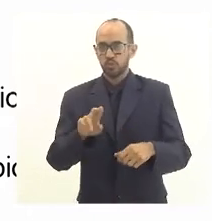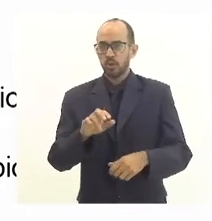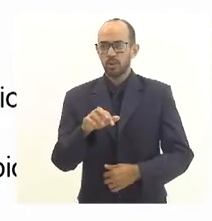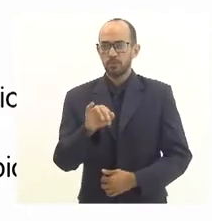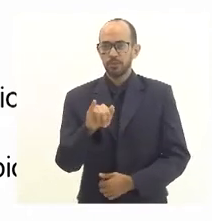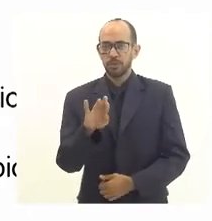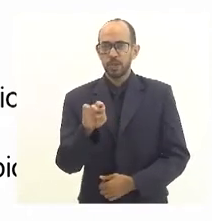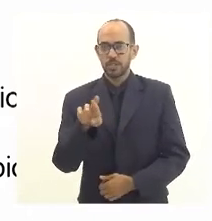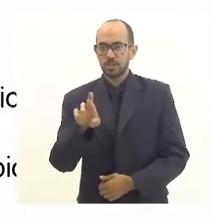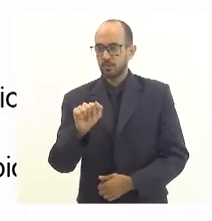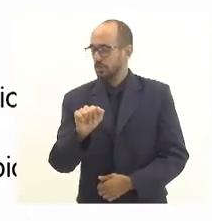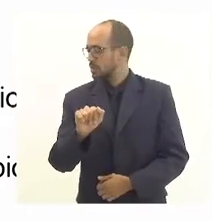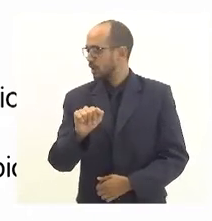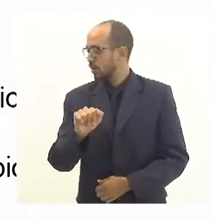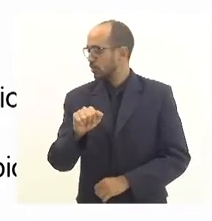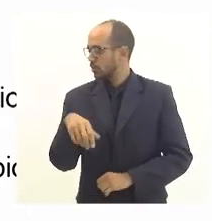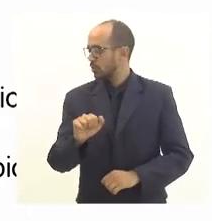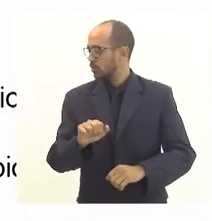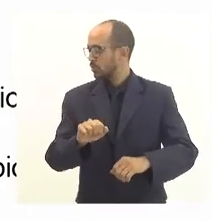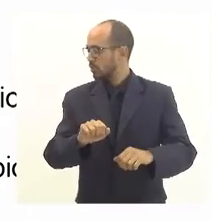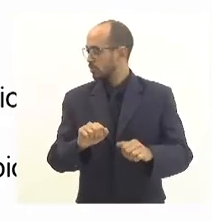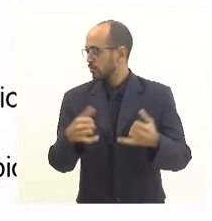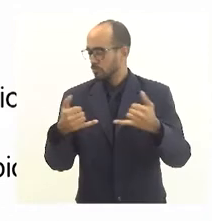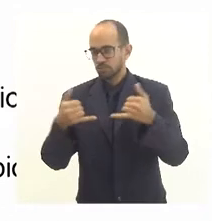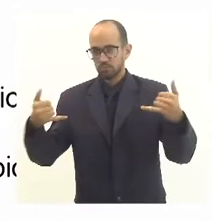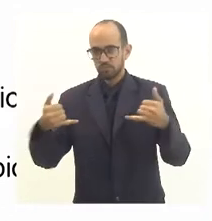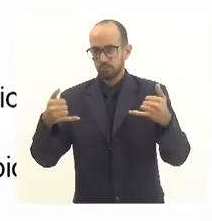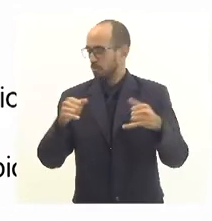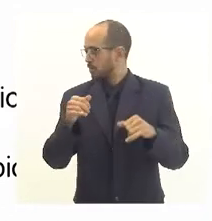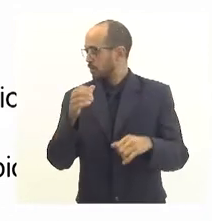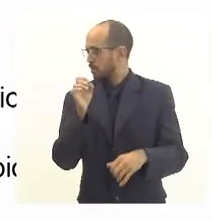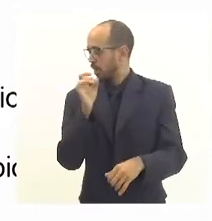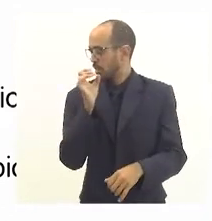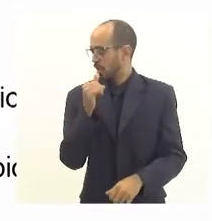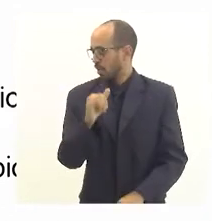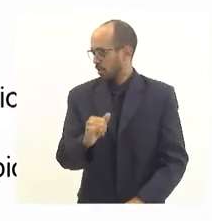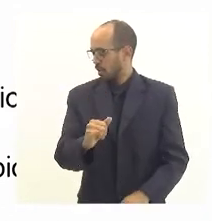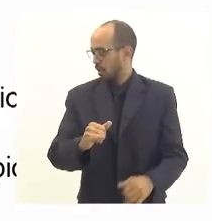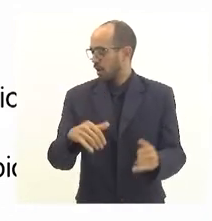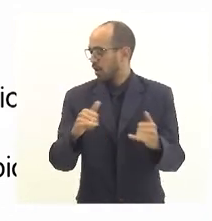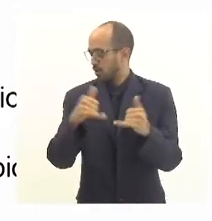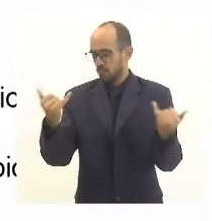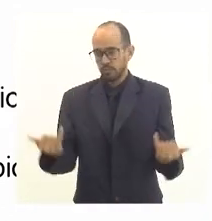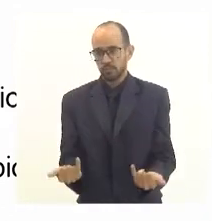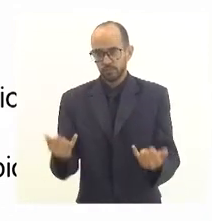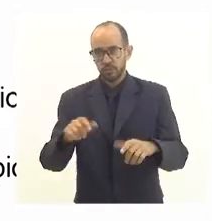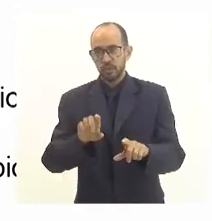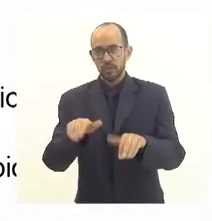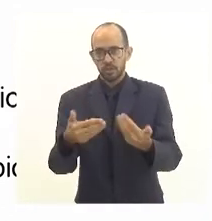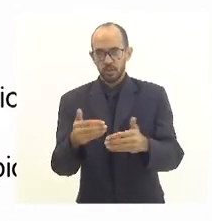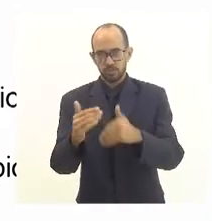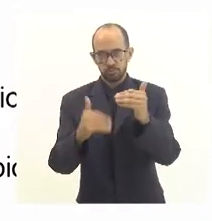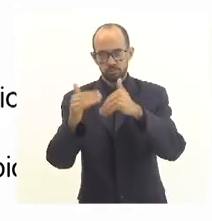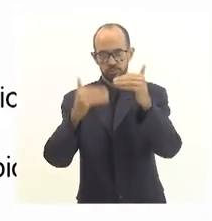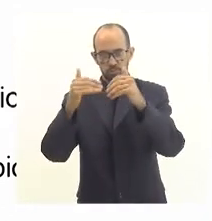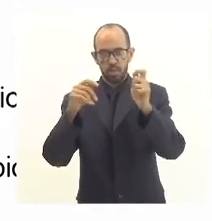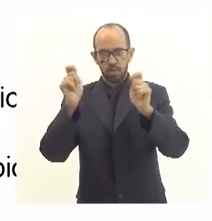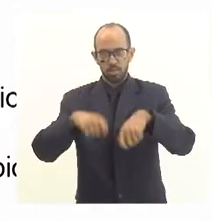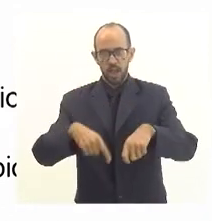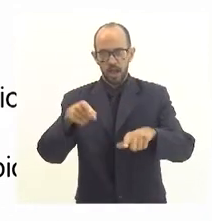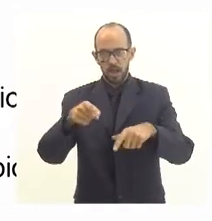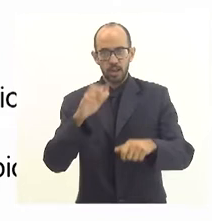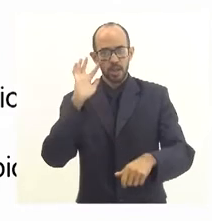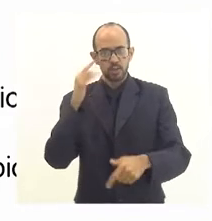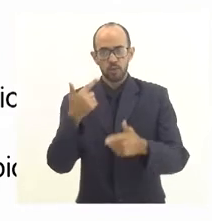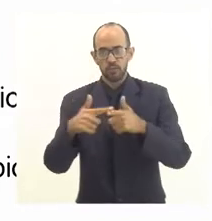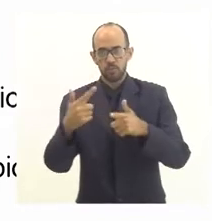solução comum de antenas. Ela tem tudo dentro de uma plataforma só, gerenciável, escalável. Ela resolve o problema